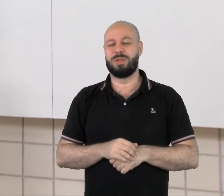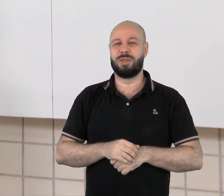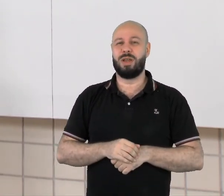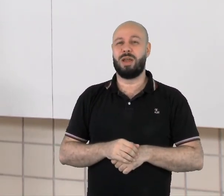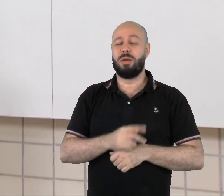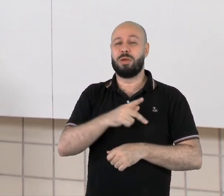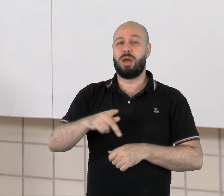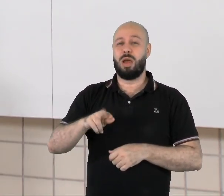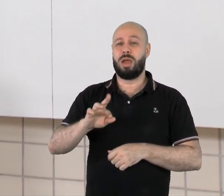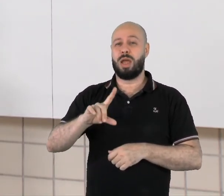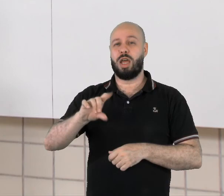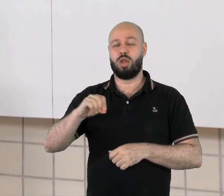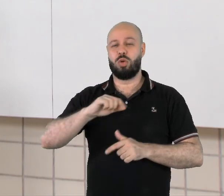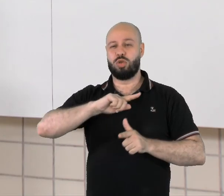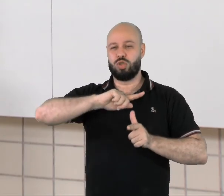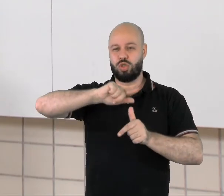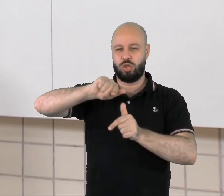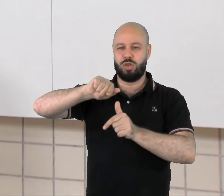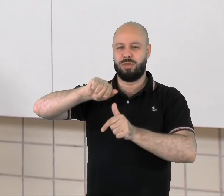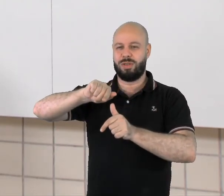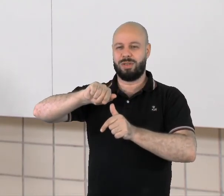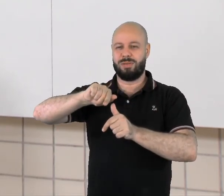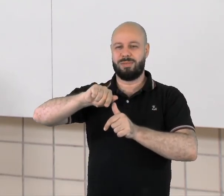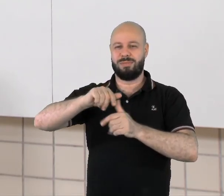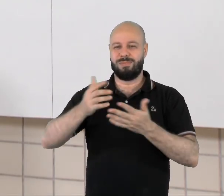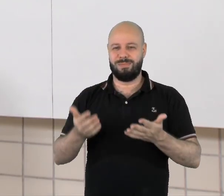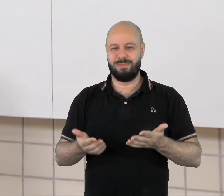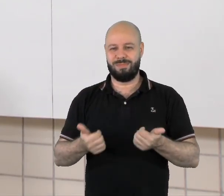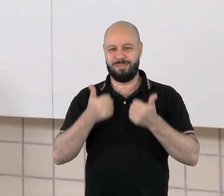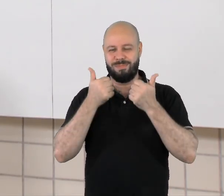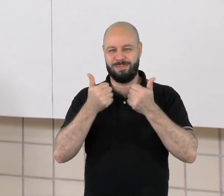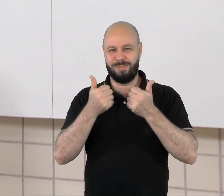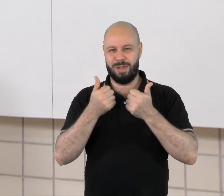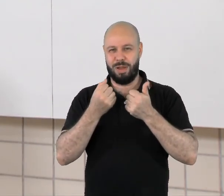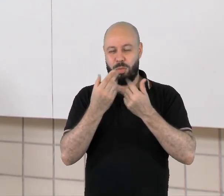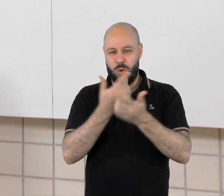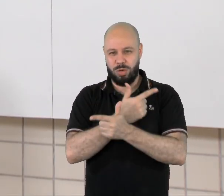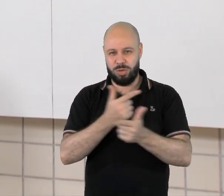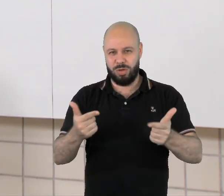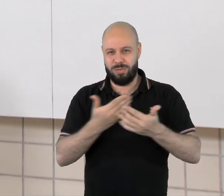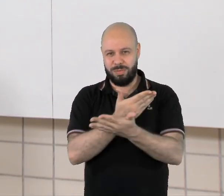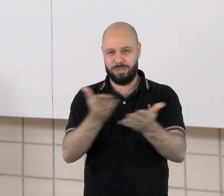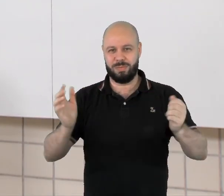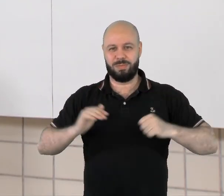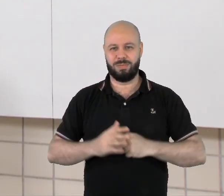Ricardo Marcílio, de Geografia. Boa sorte para todo mundo.